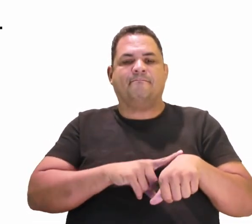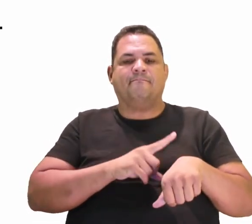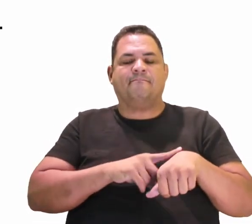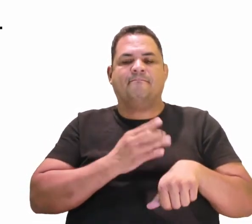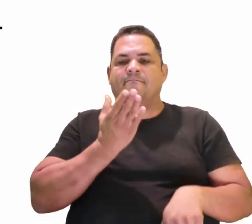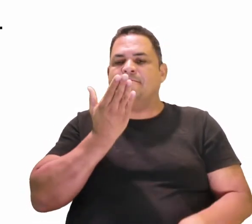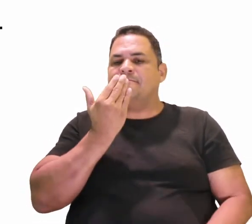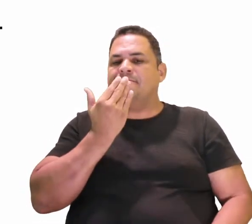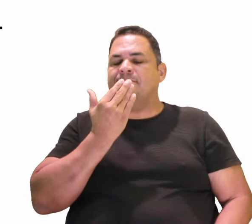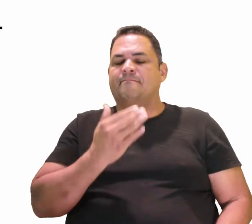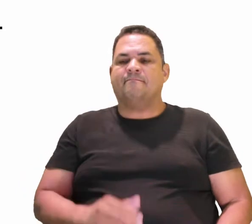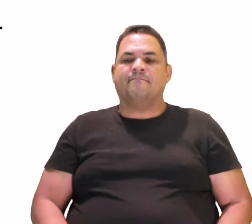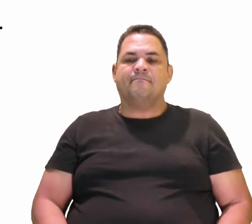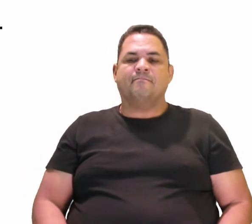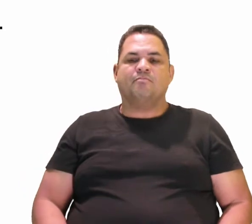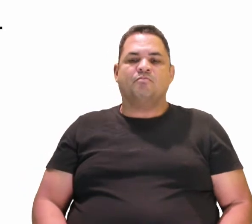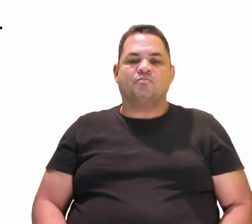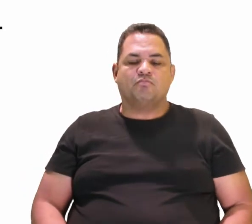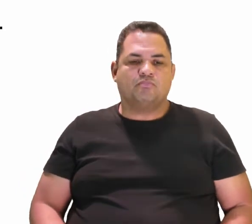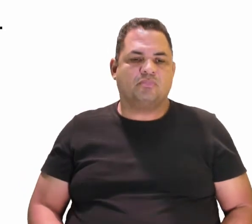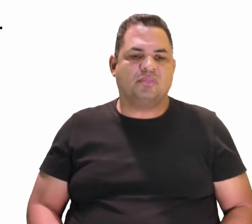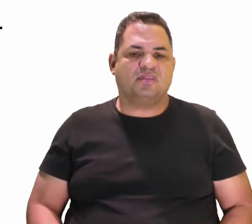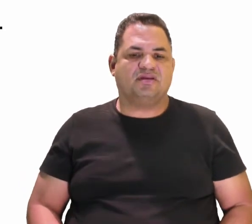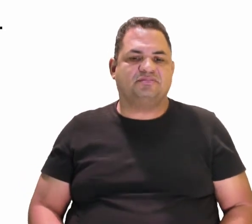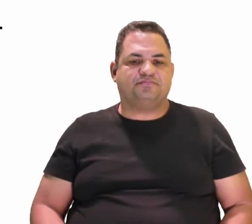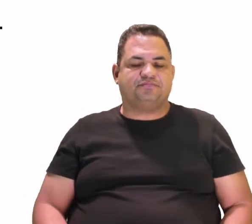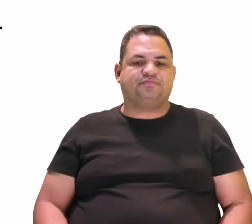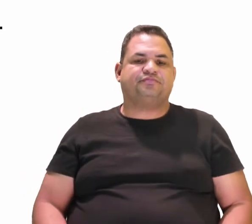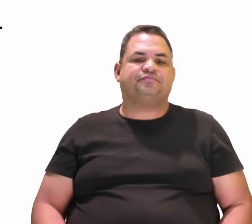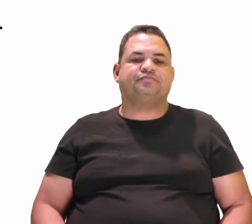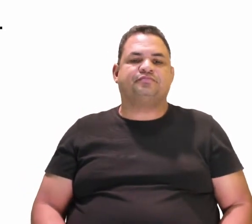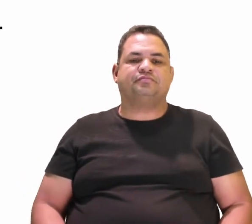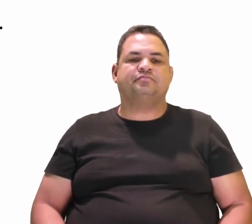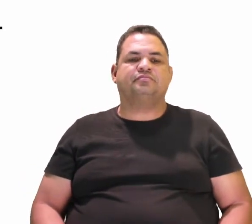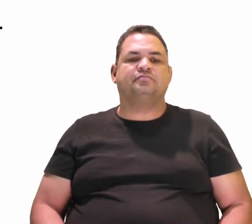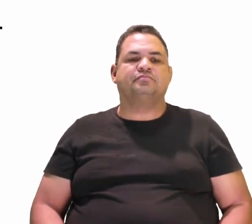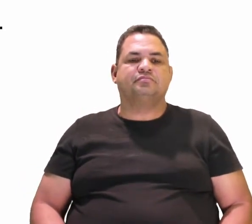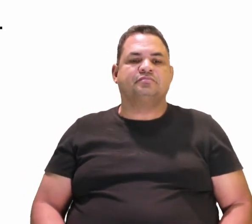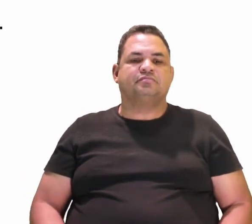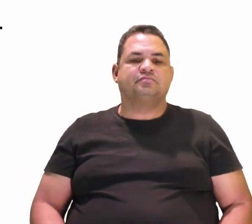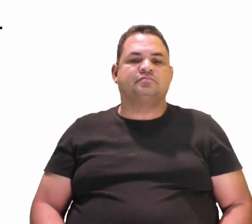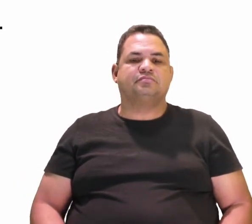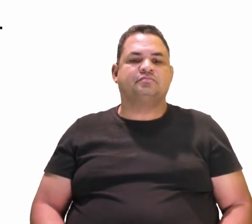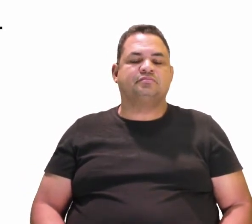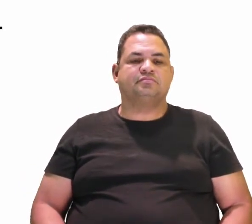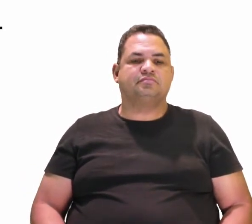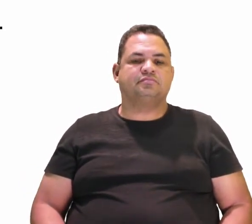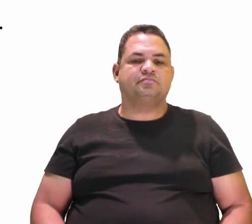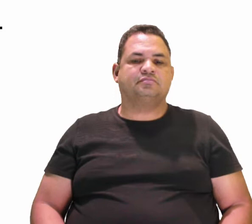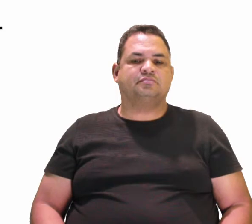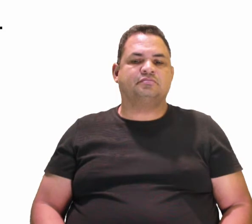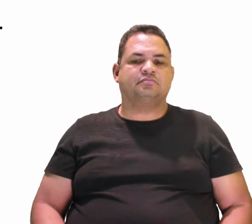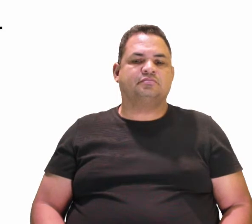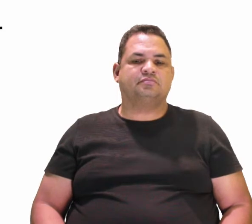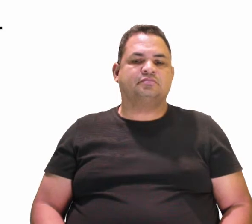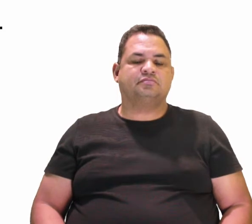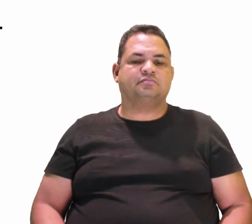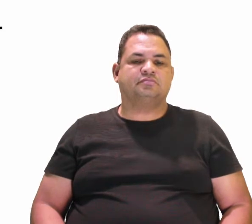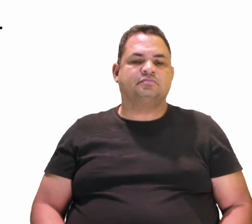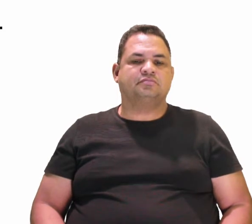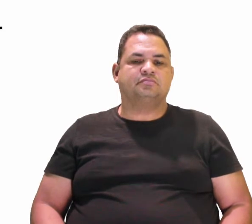refeições. Não pule refeições. Esse não, aonde está esse não? Aqui no don't.